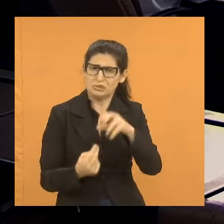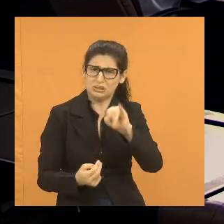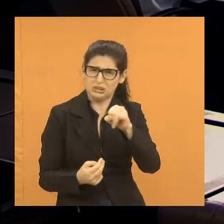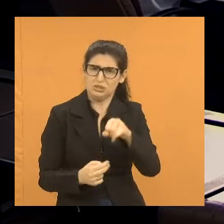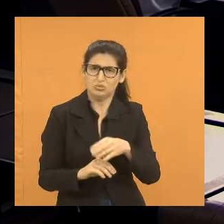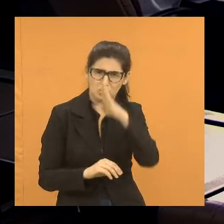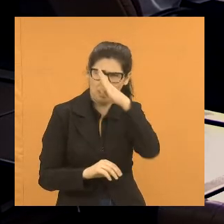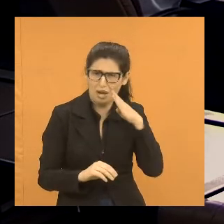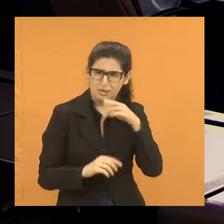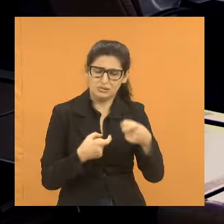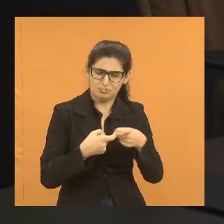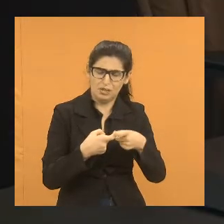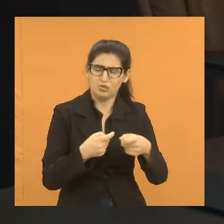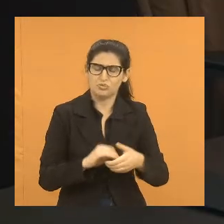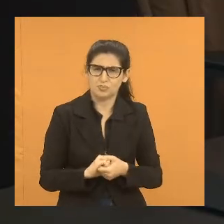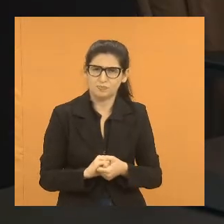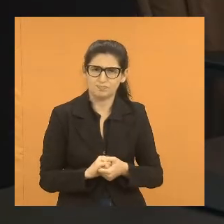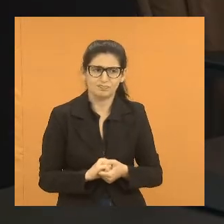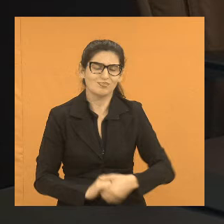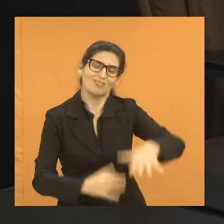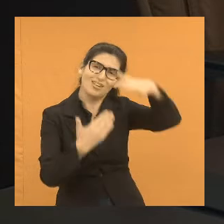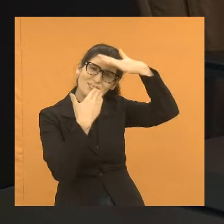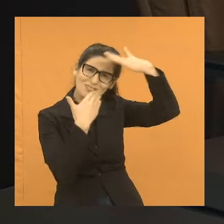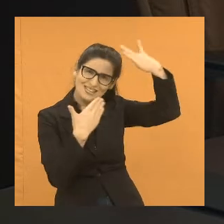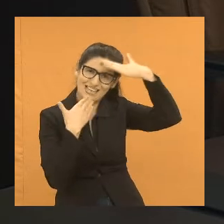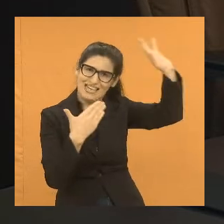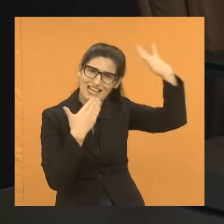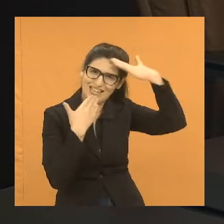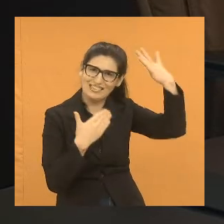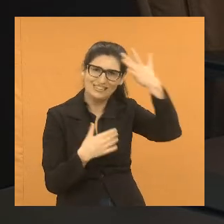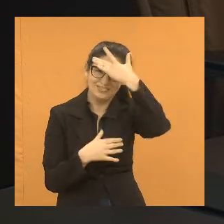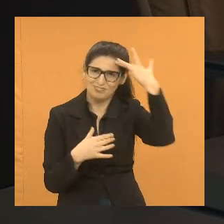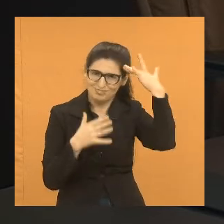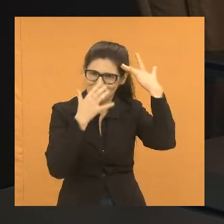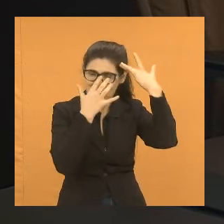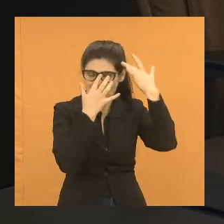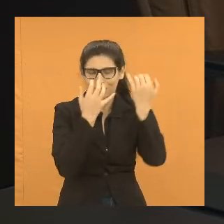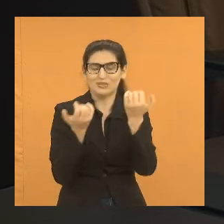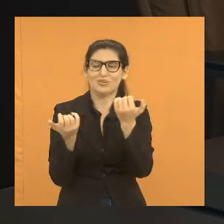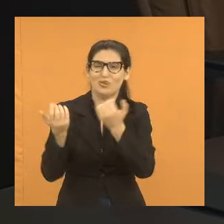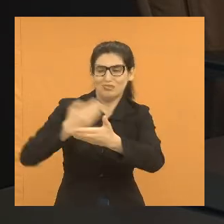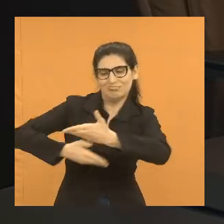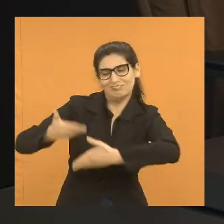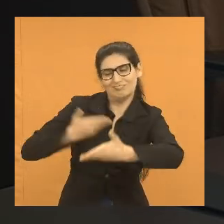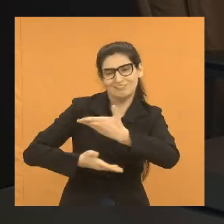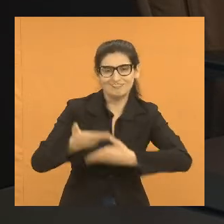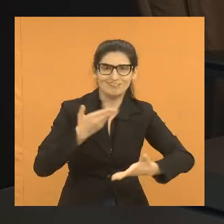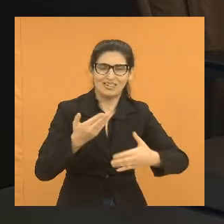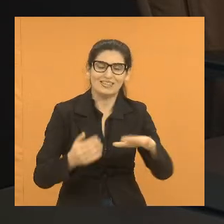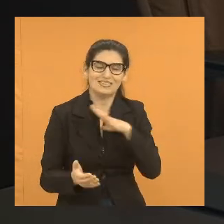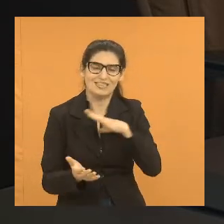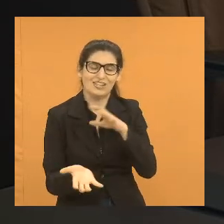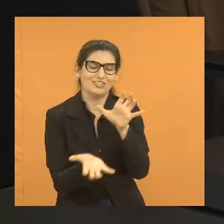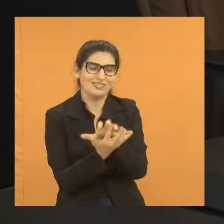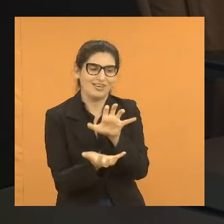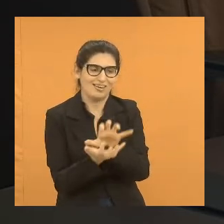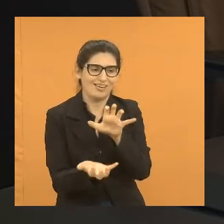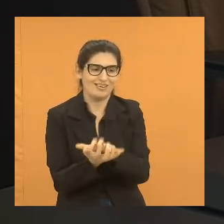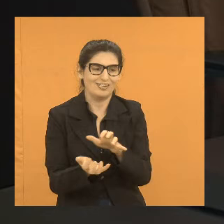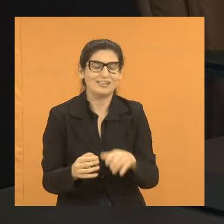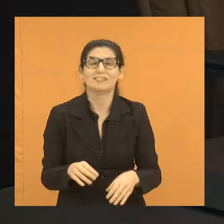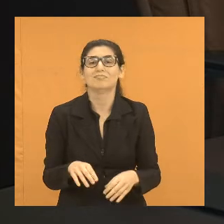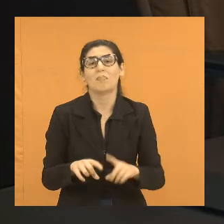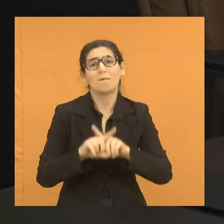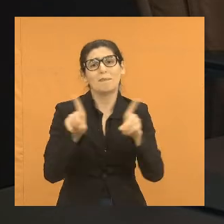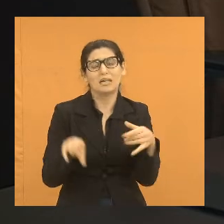Primeiramente, quero agradecer a vocês que estão aqui prestando esse esclarecimento para a população da cidade de Jacareí, e fico até